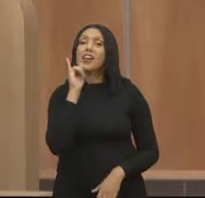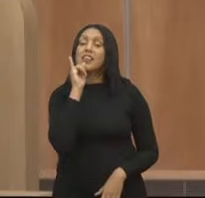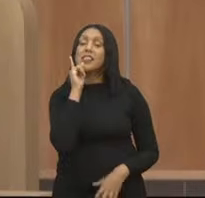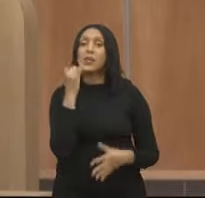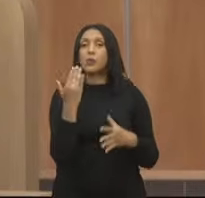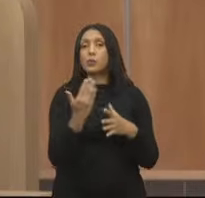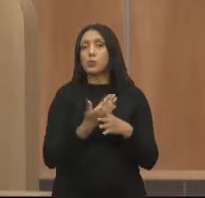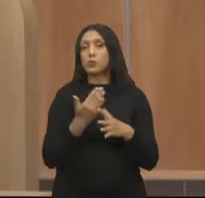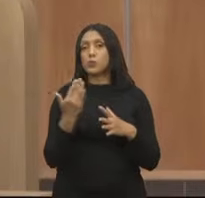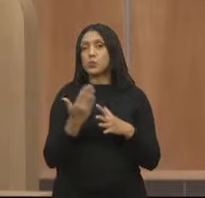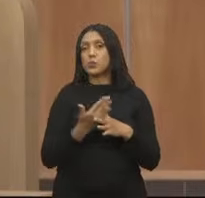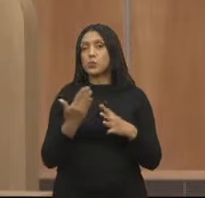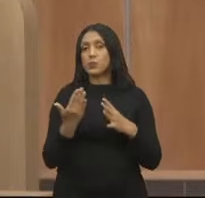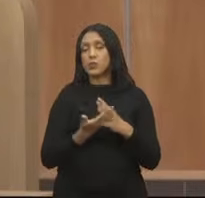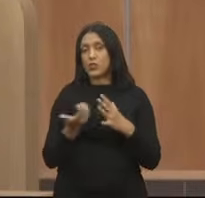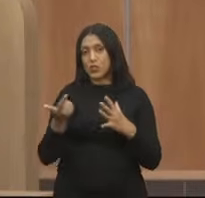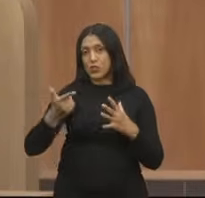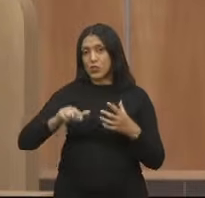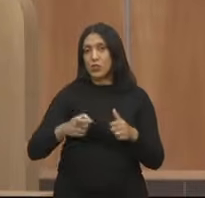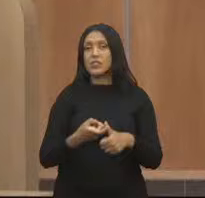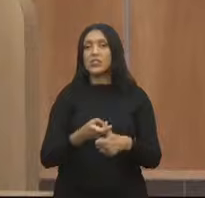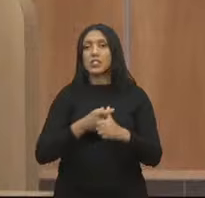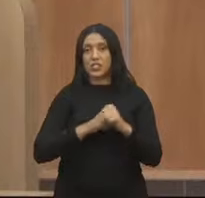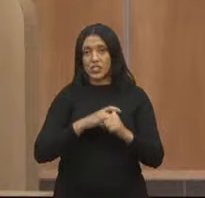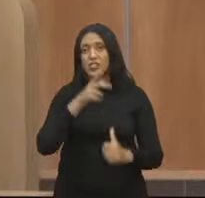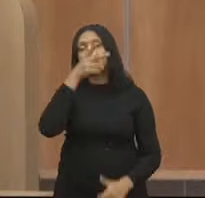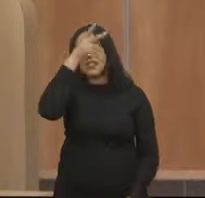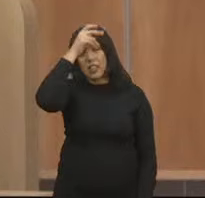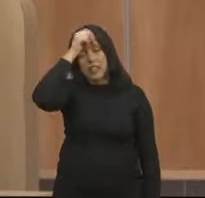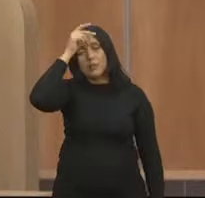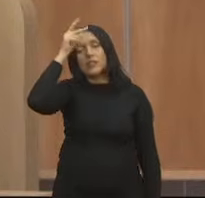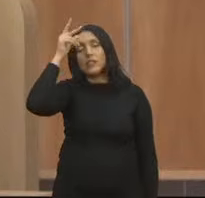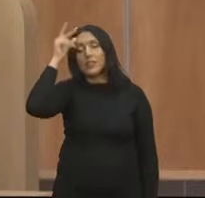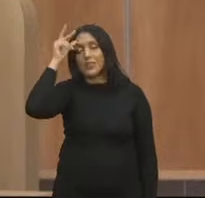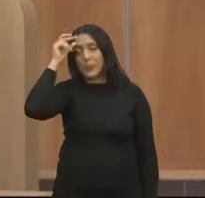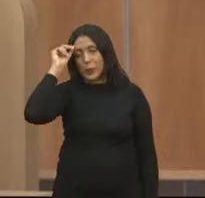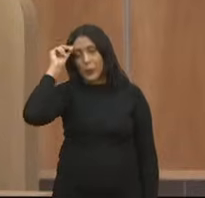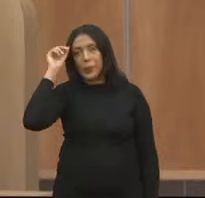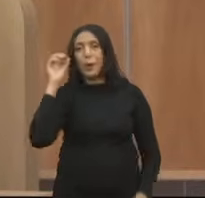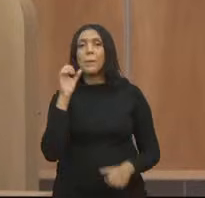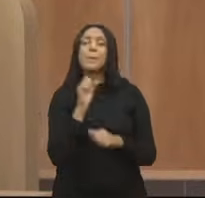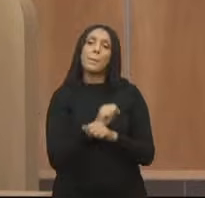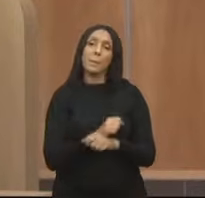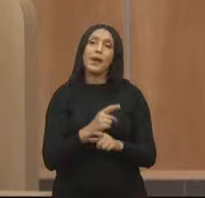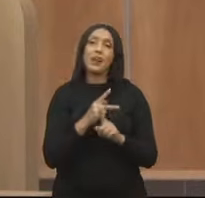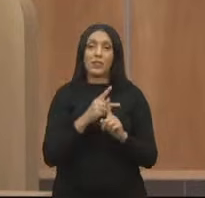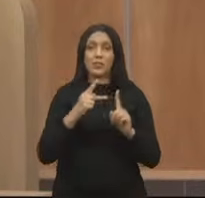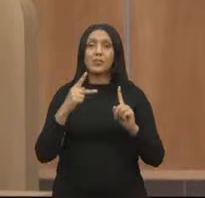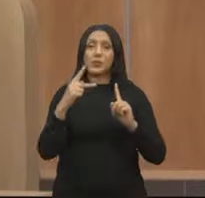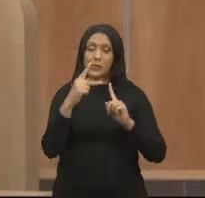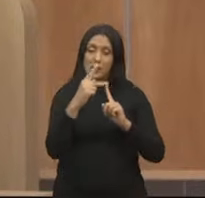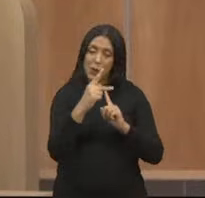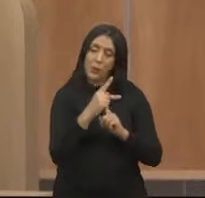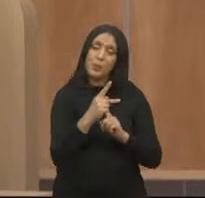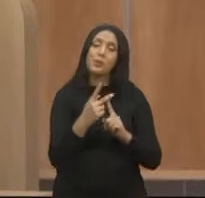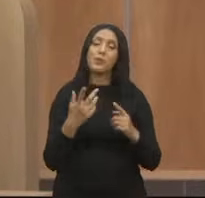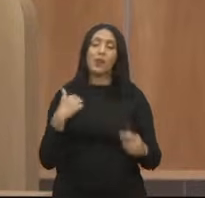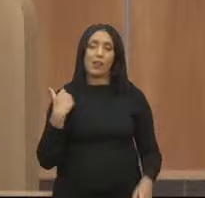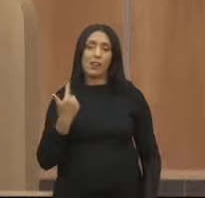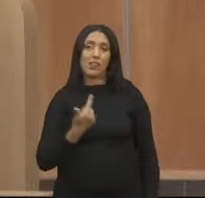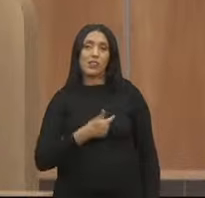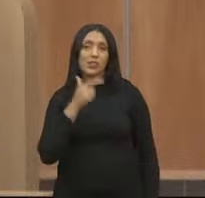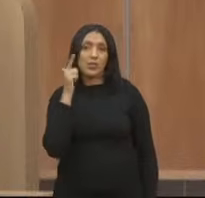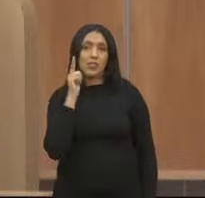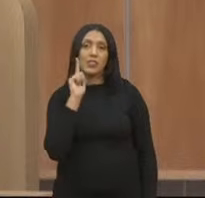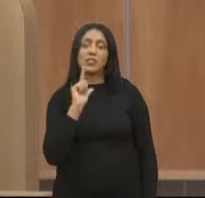o Instituto de Previdência. Então, se pagava mais de 3 milhões e 600 por mês referente às